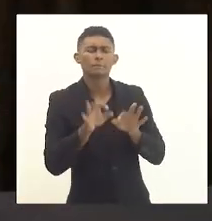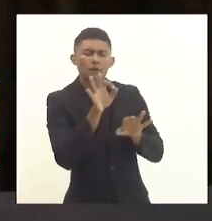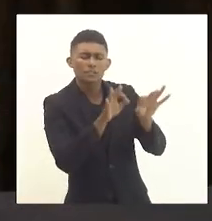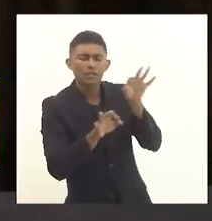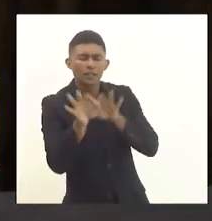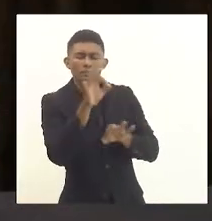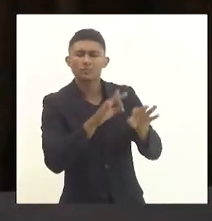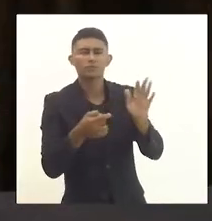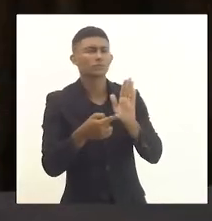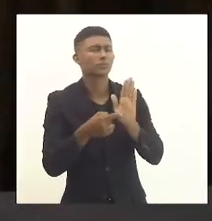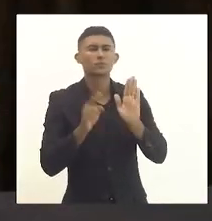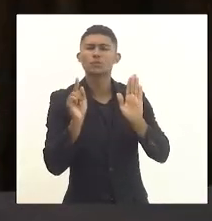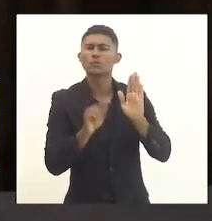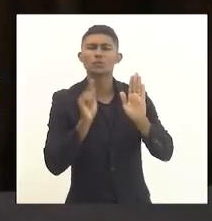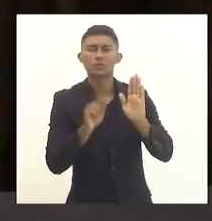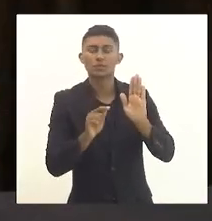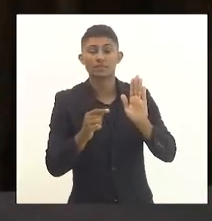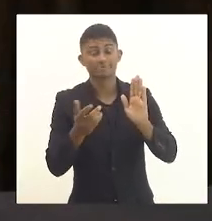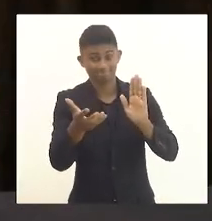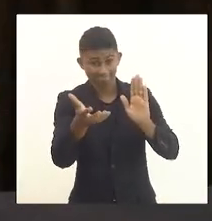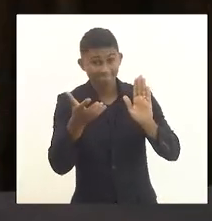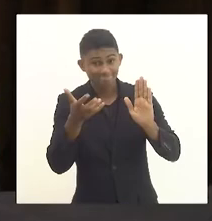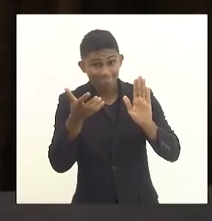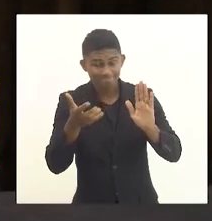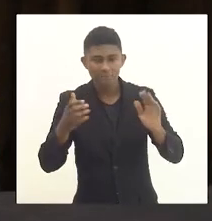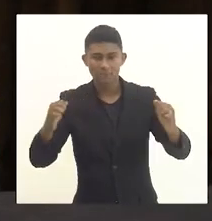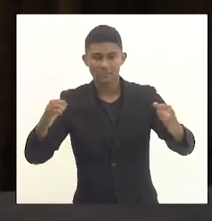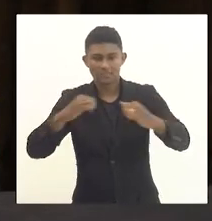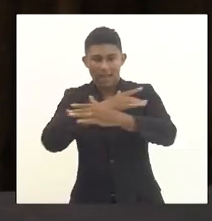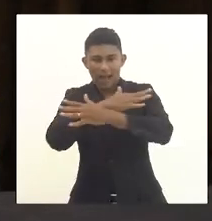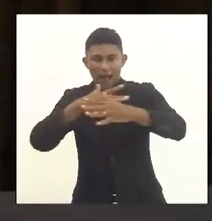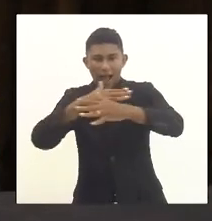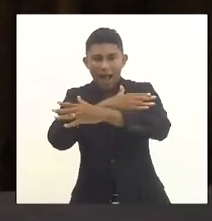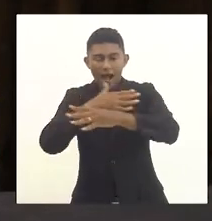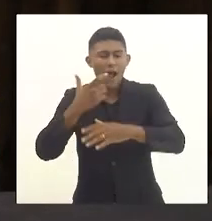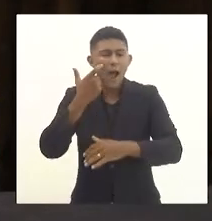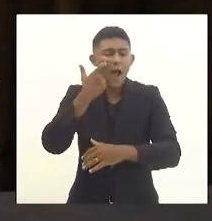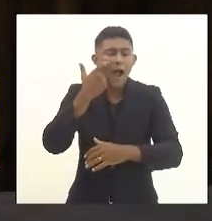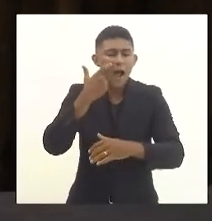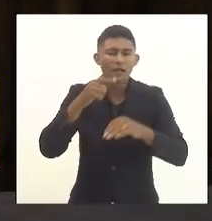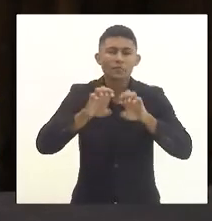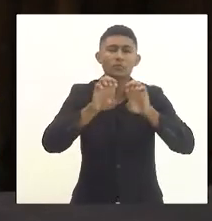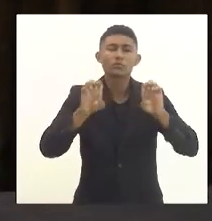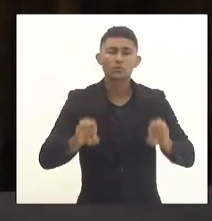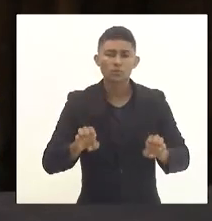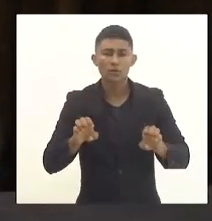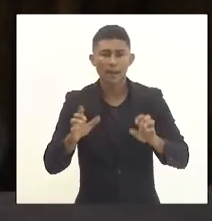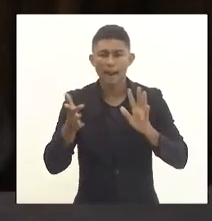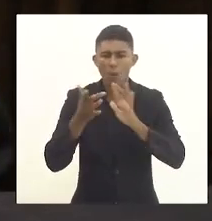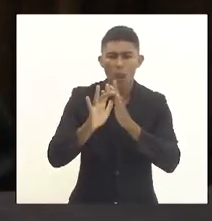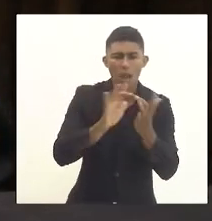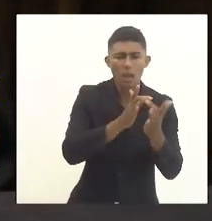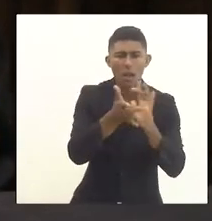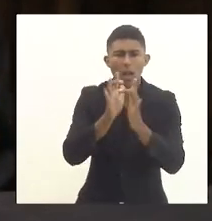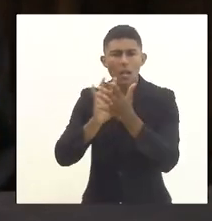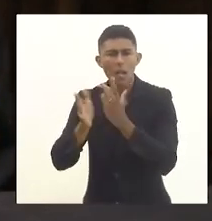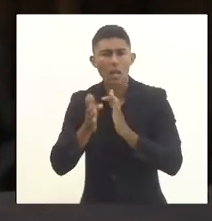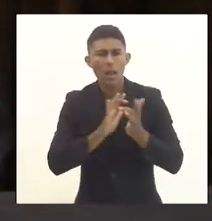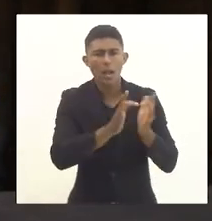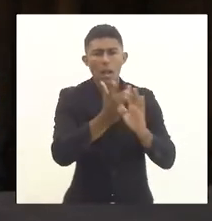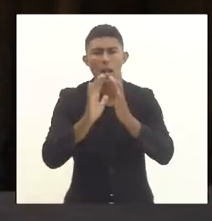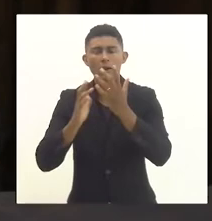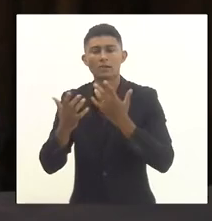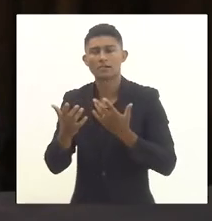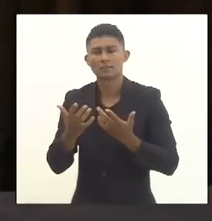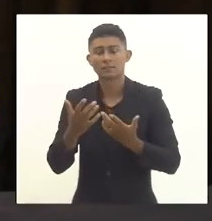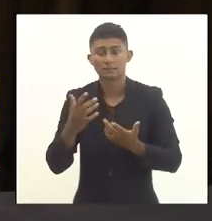Igor bem disse, o mobiliário urbano como infraestrutura de conectividade nas cidades. Eu não sei se tem a